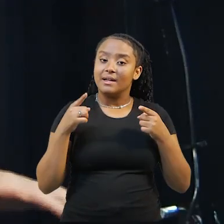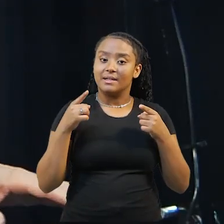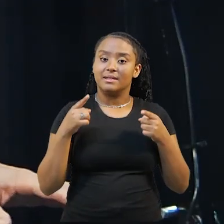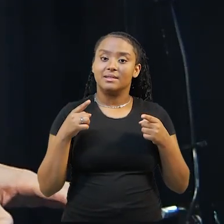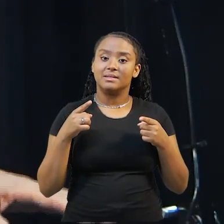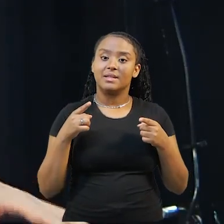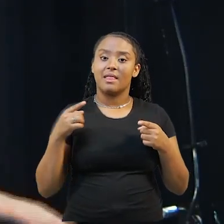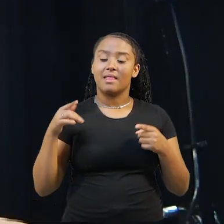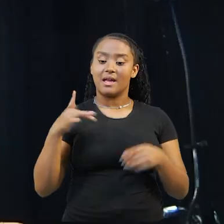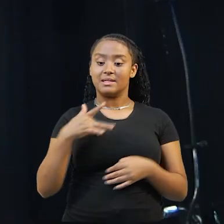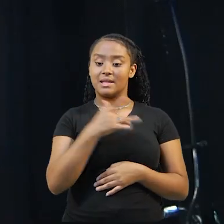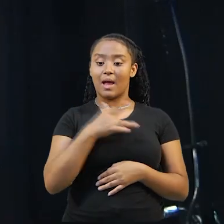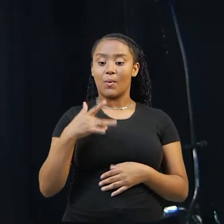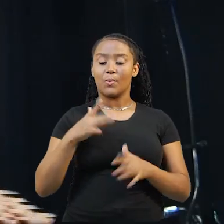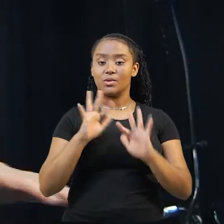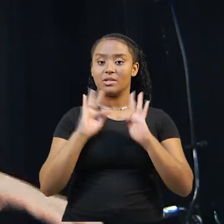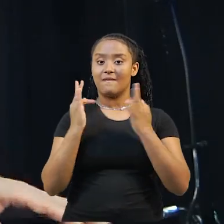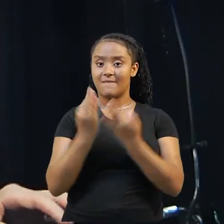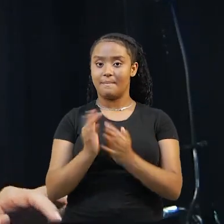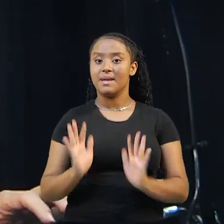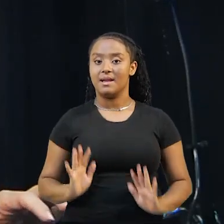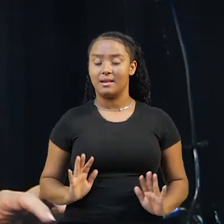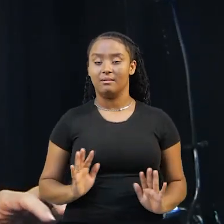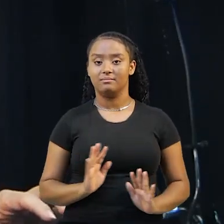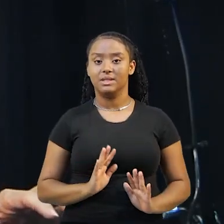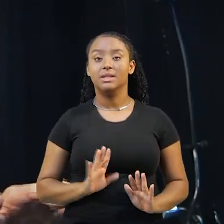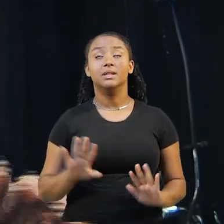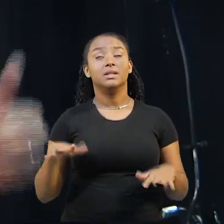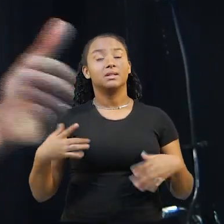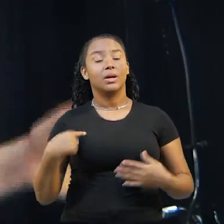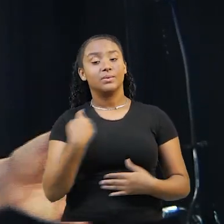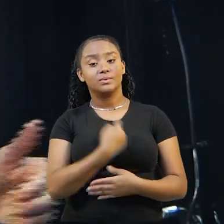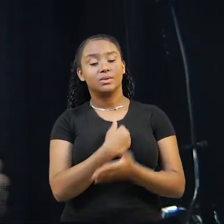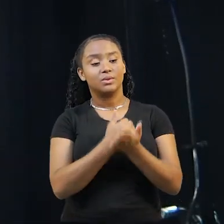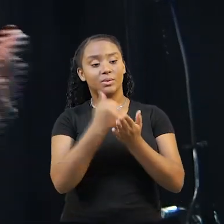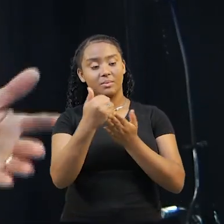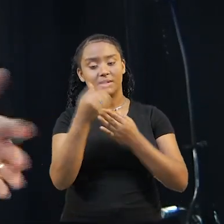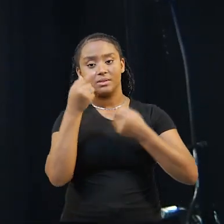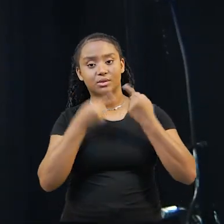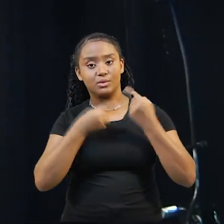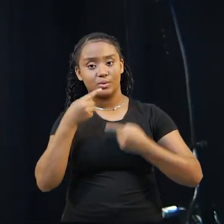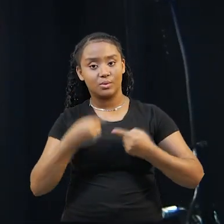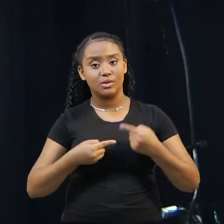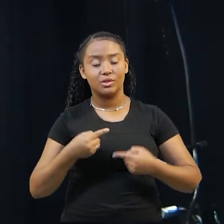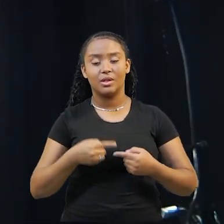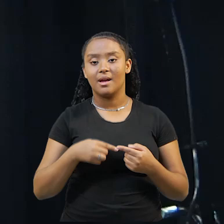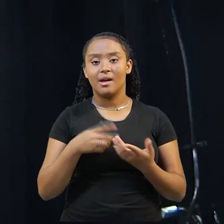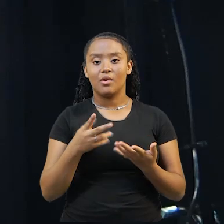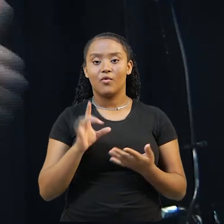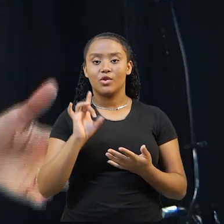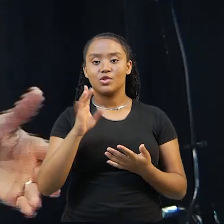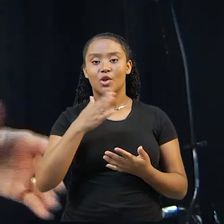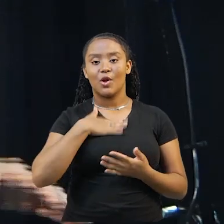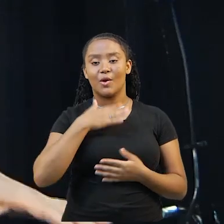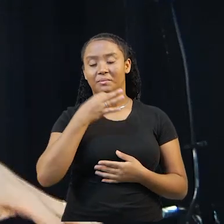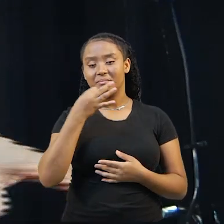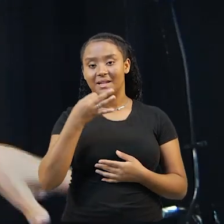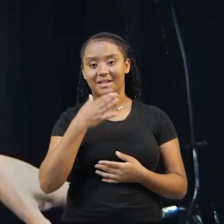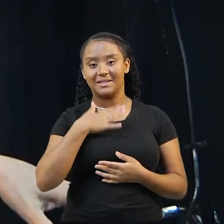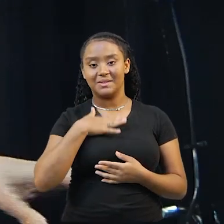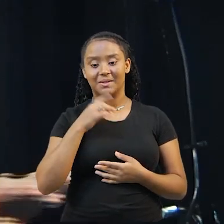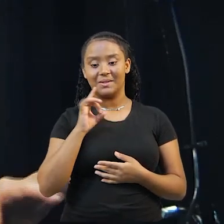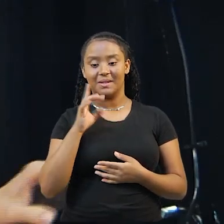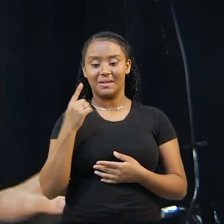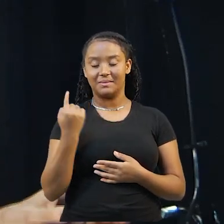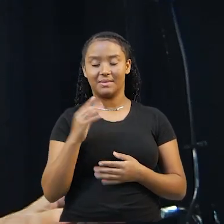saúde da família. Então, a gente começou a discutir isso, não foi uma uma questão só minha, toda a